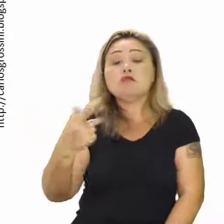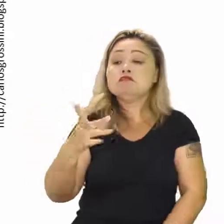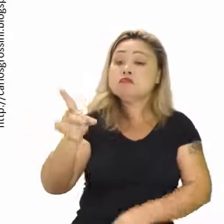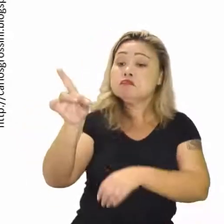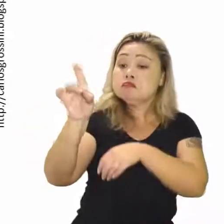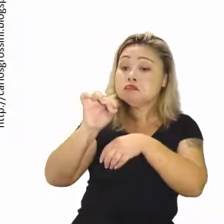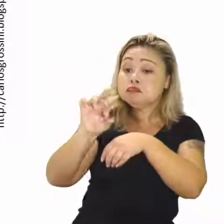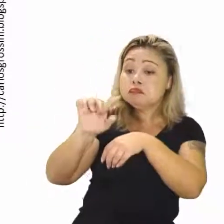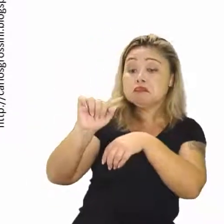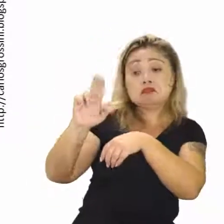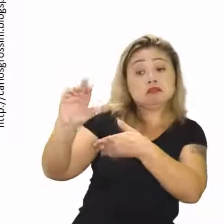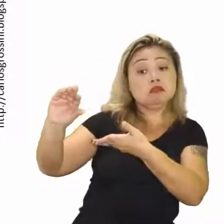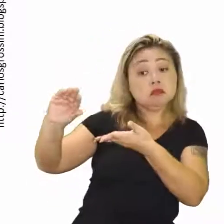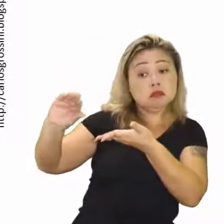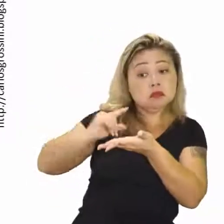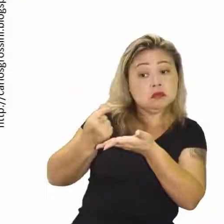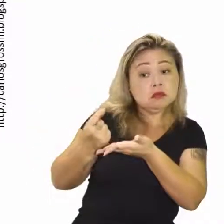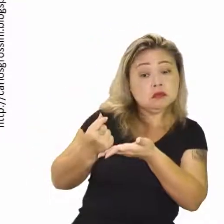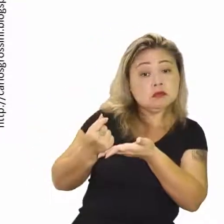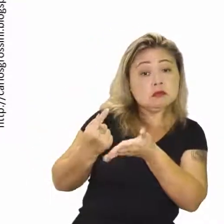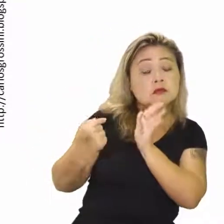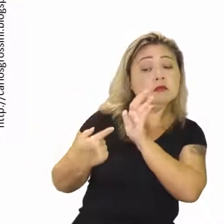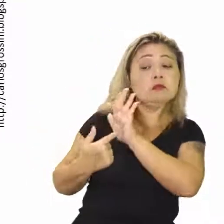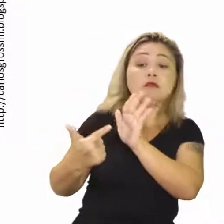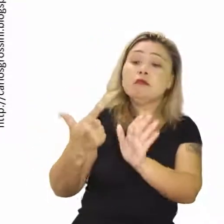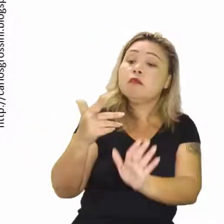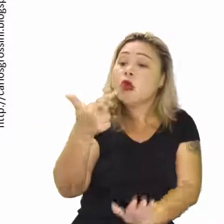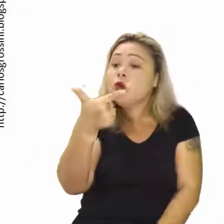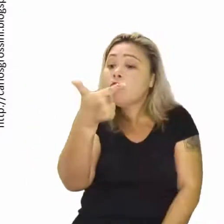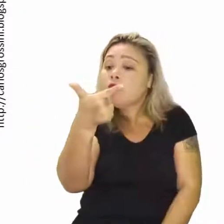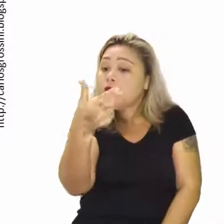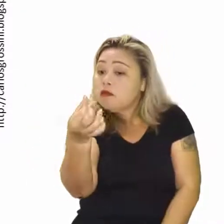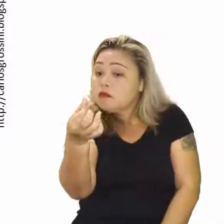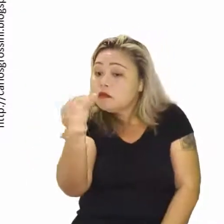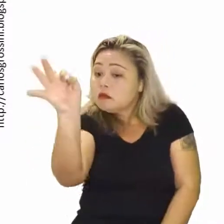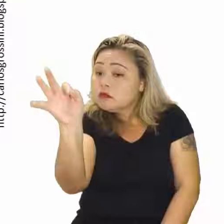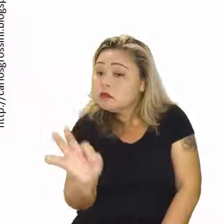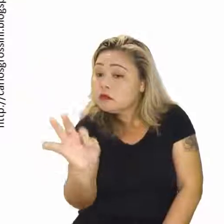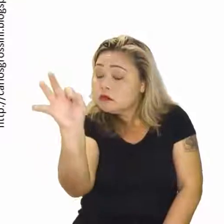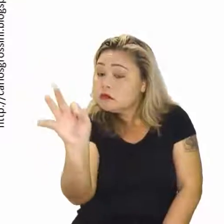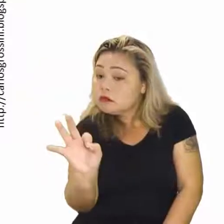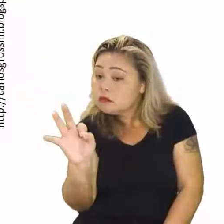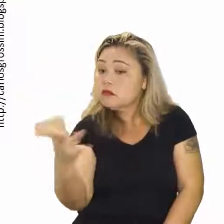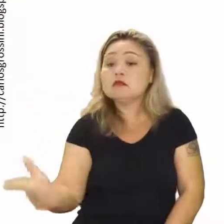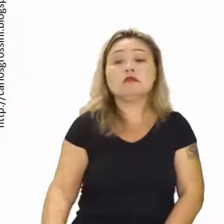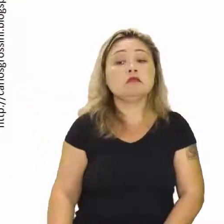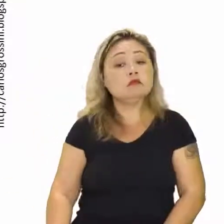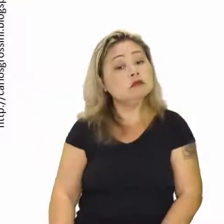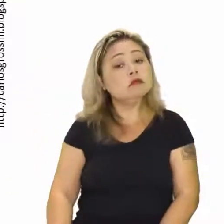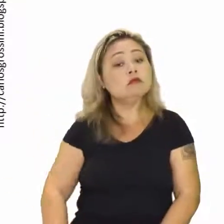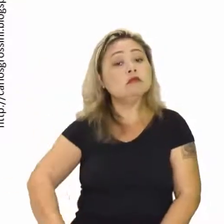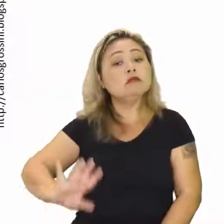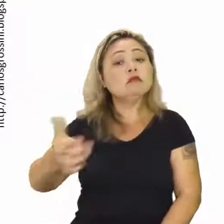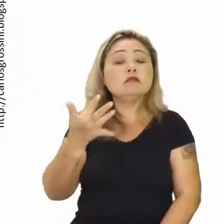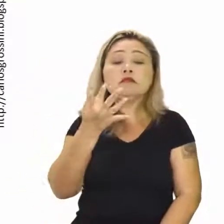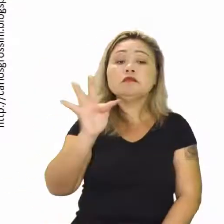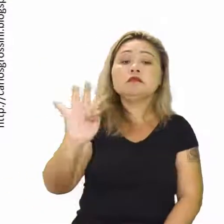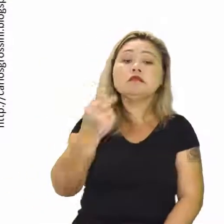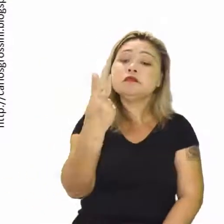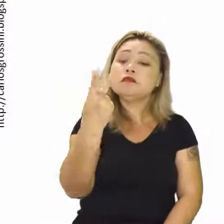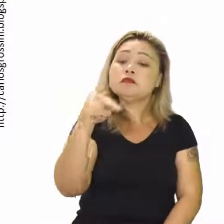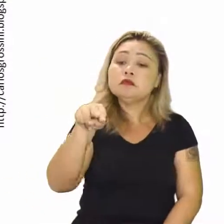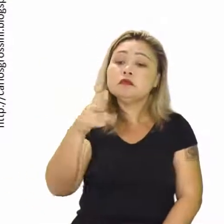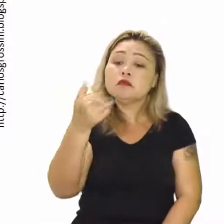dólares dos Estados Unidos, representando quase 26% desse total. A França levou